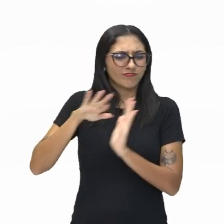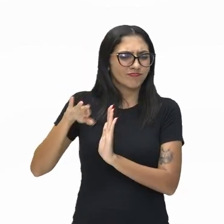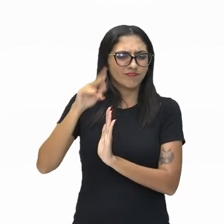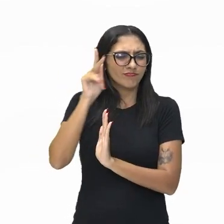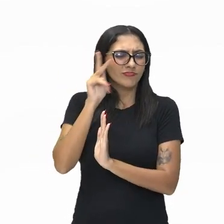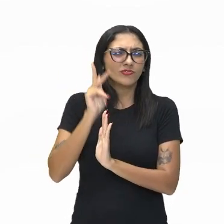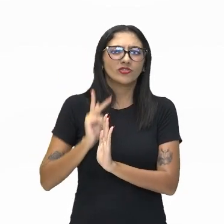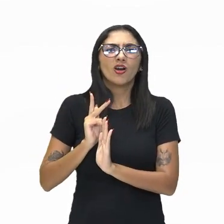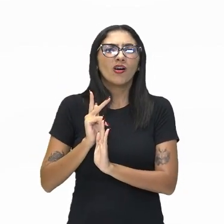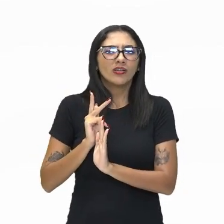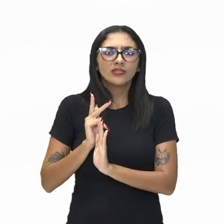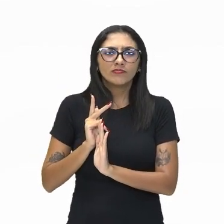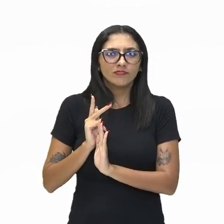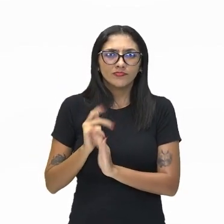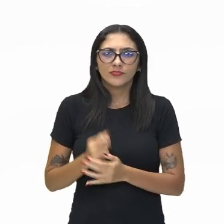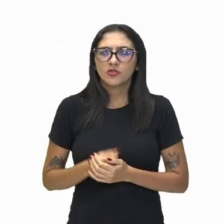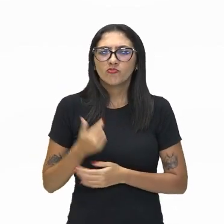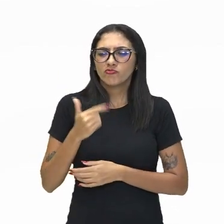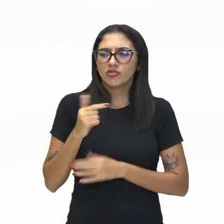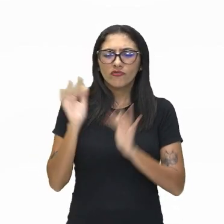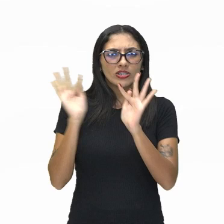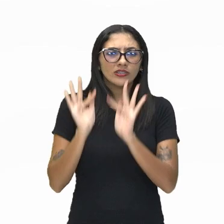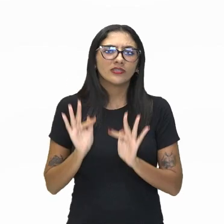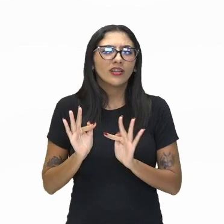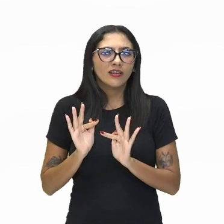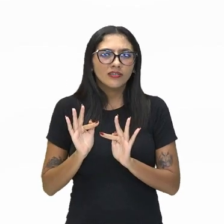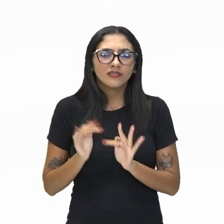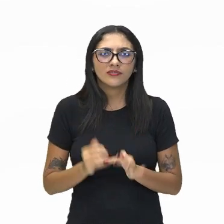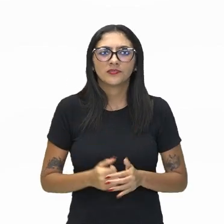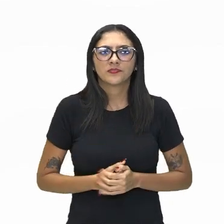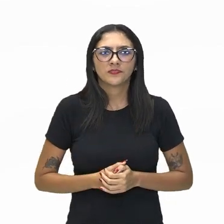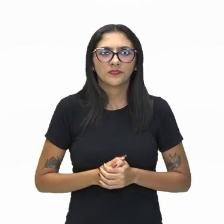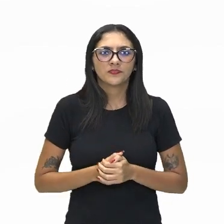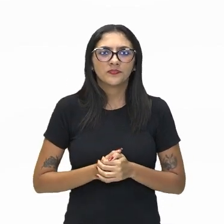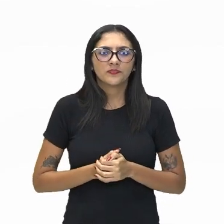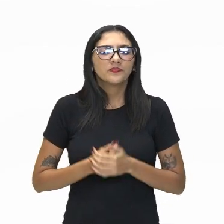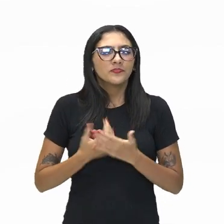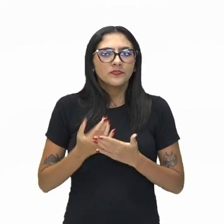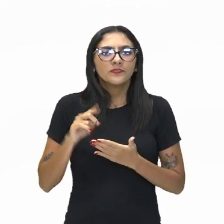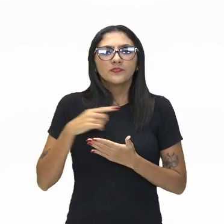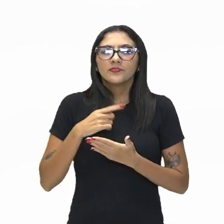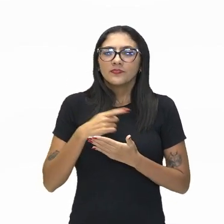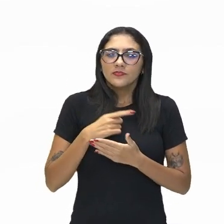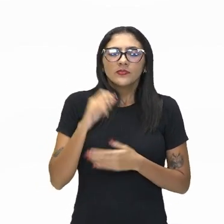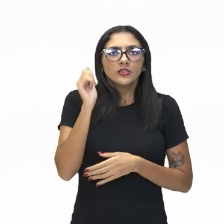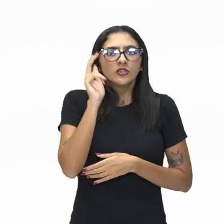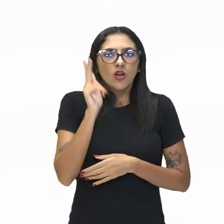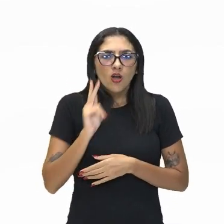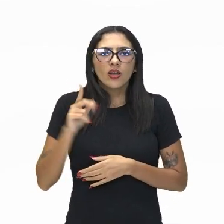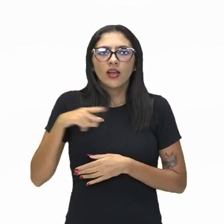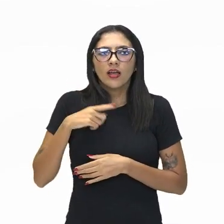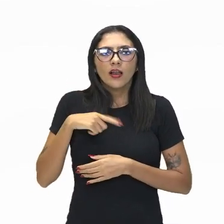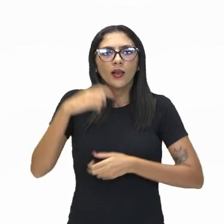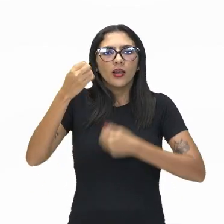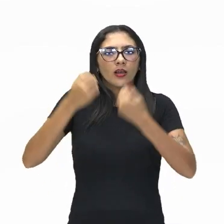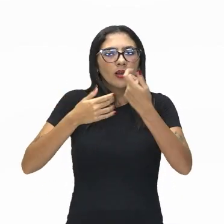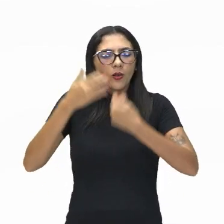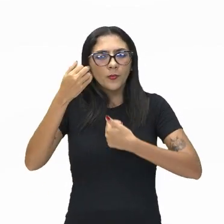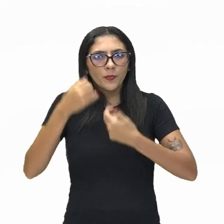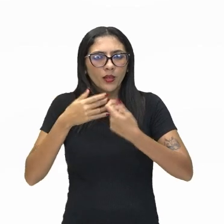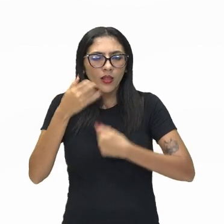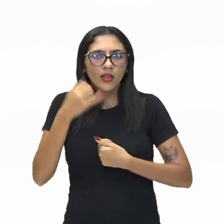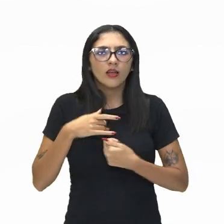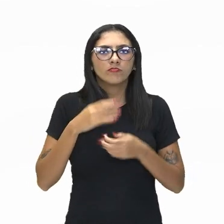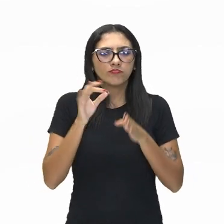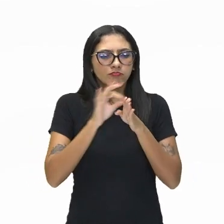trabalho e sim um prazer. Assim que o seu marido dorme, ela começa a desfazer seu tecido, que é a sua vida, né? Desmancha os